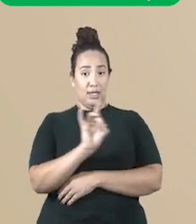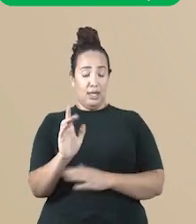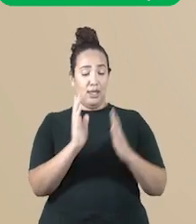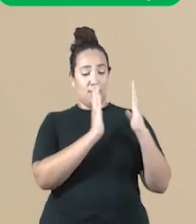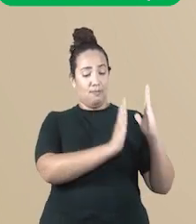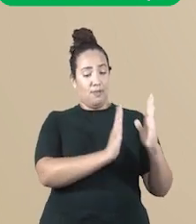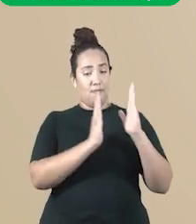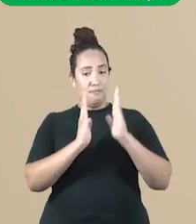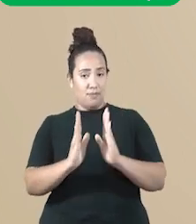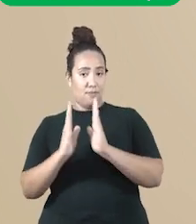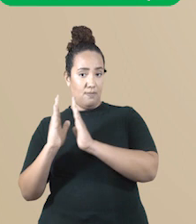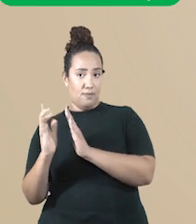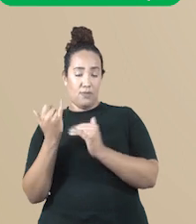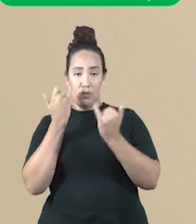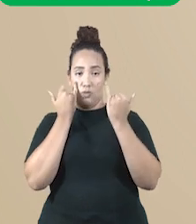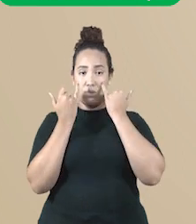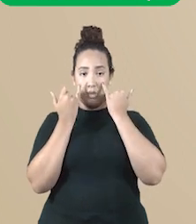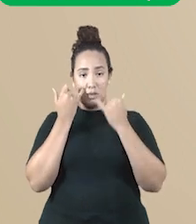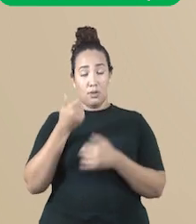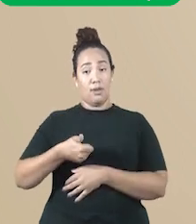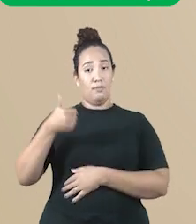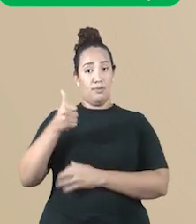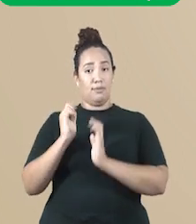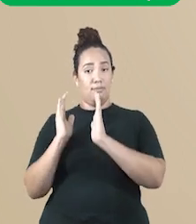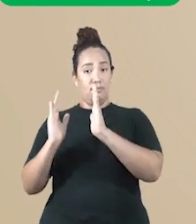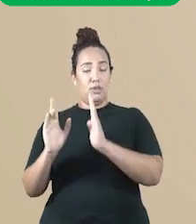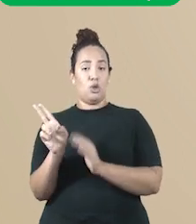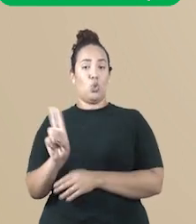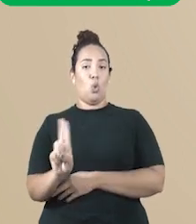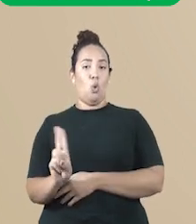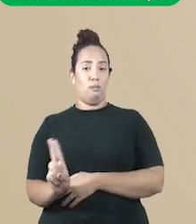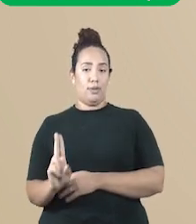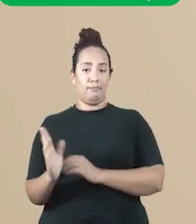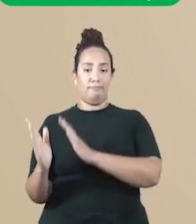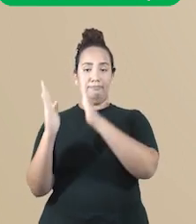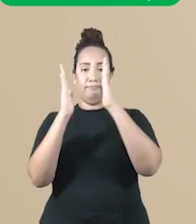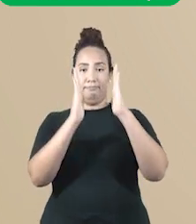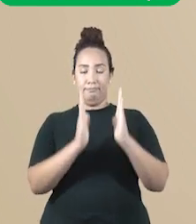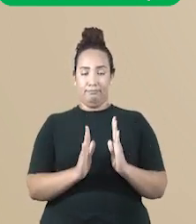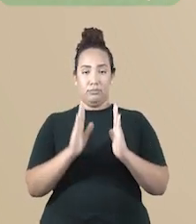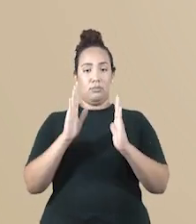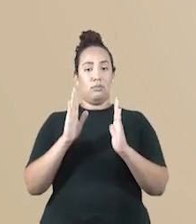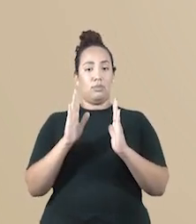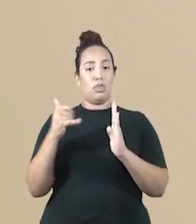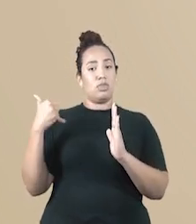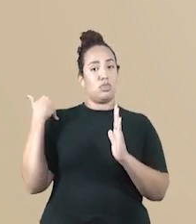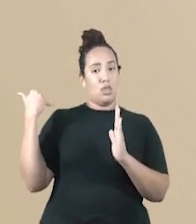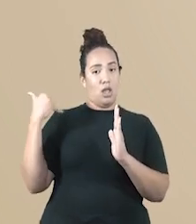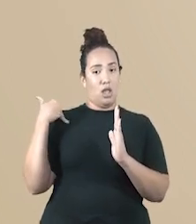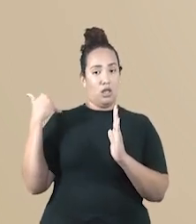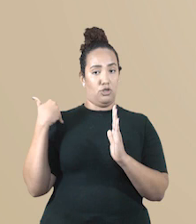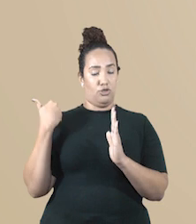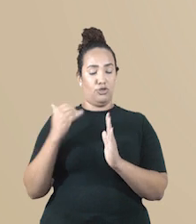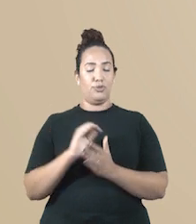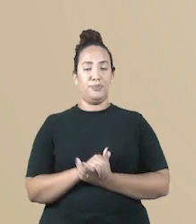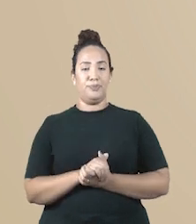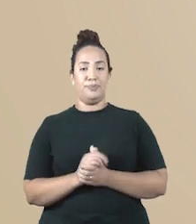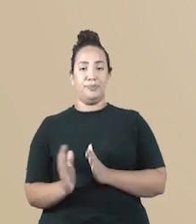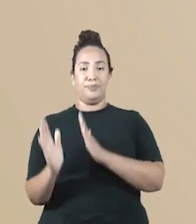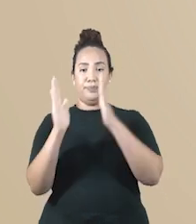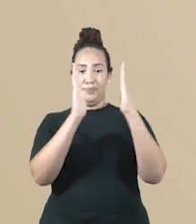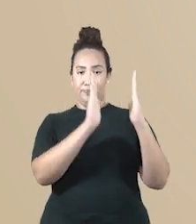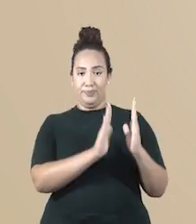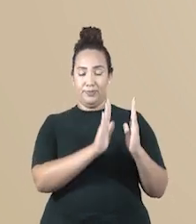um tipo de dado. A primeira coluna tem o nome dos alunos. A segunda tem a idade deles.